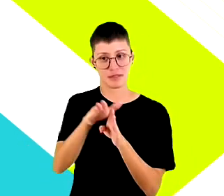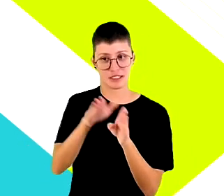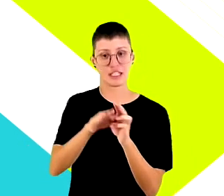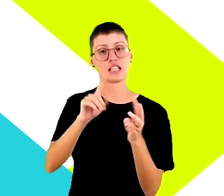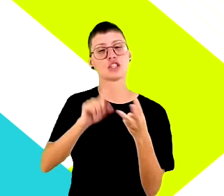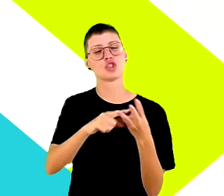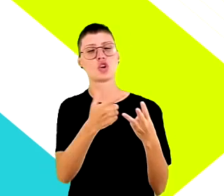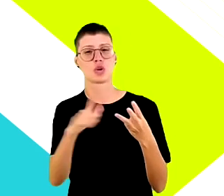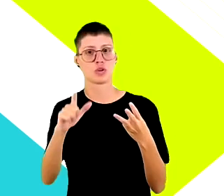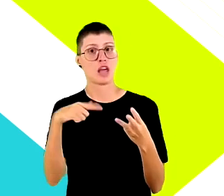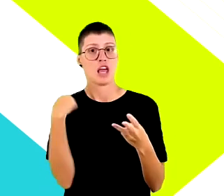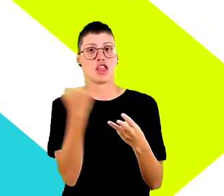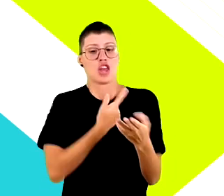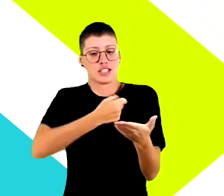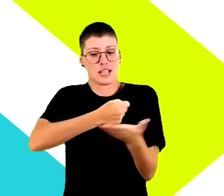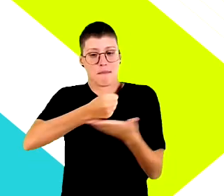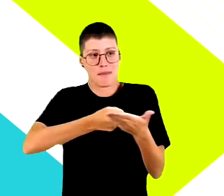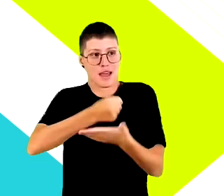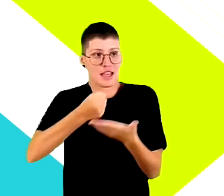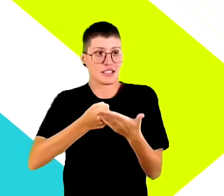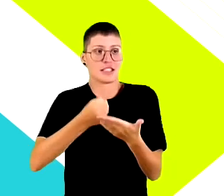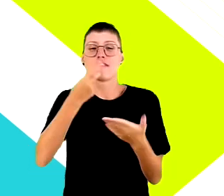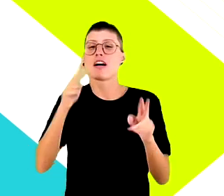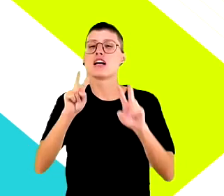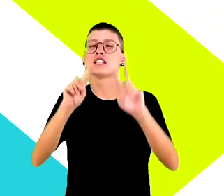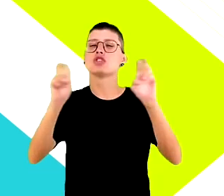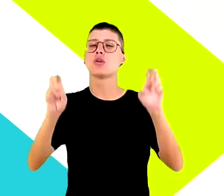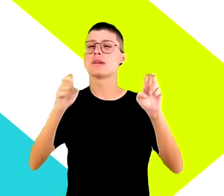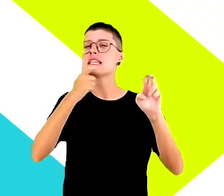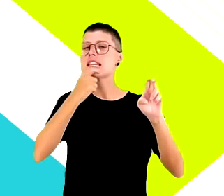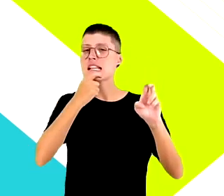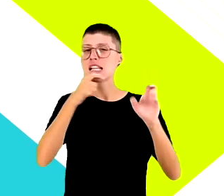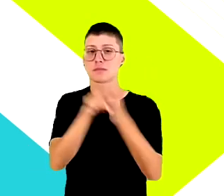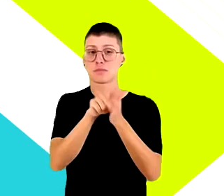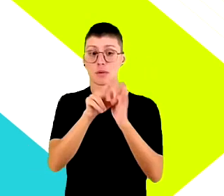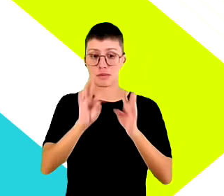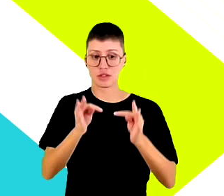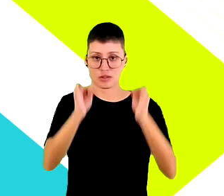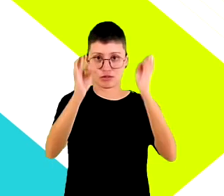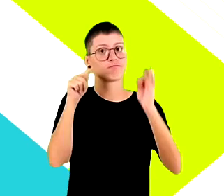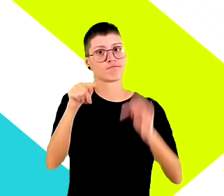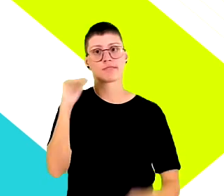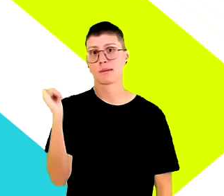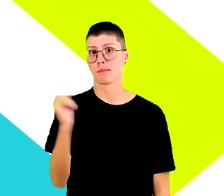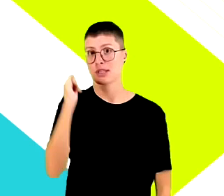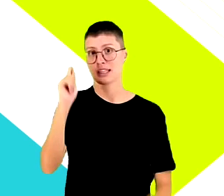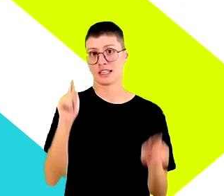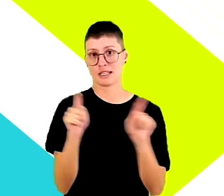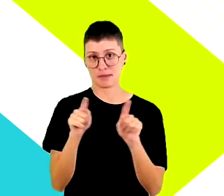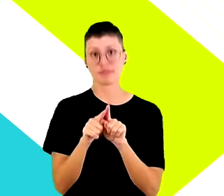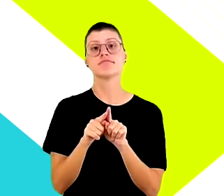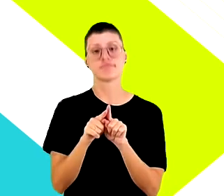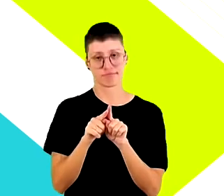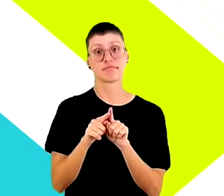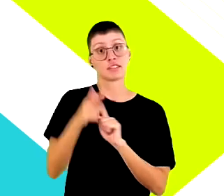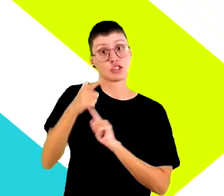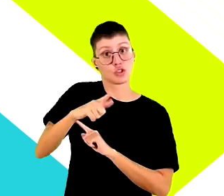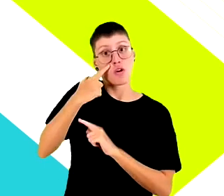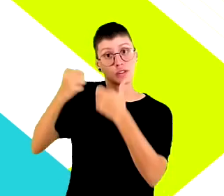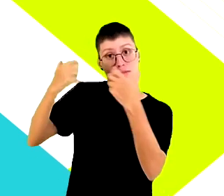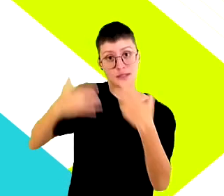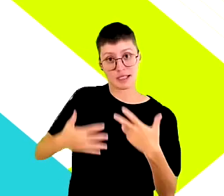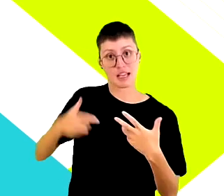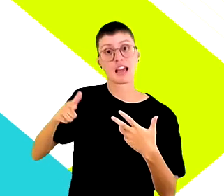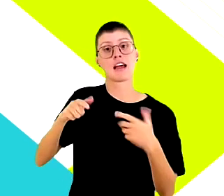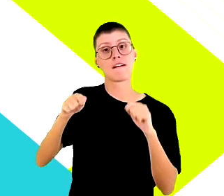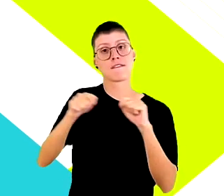tripé. Quando a gente fala de inglês para tecnologia, pessoal, é fundamental. Trazendo de novo que isso é feito de uma